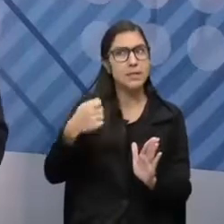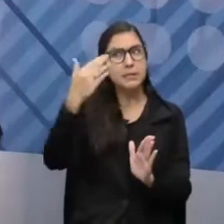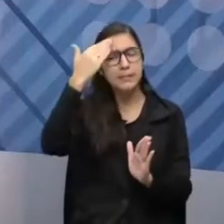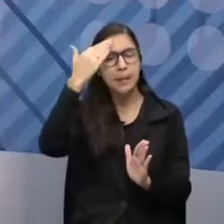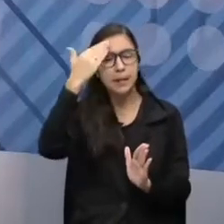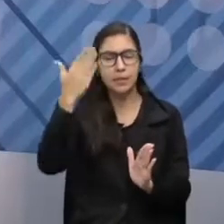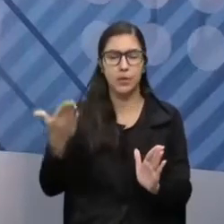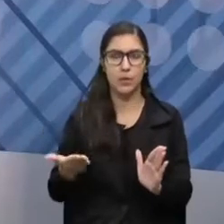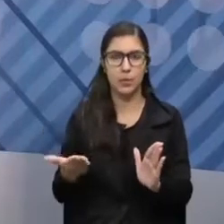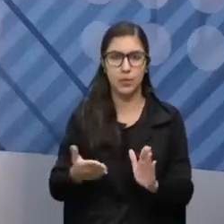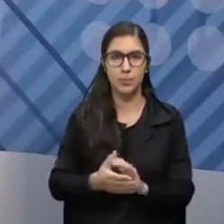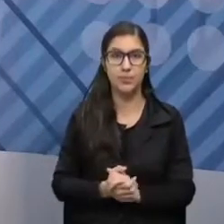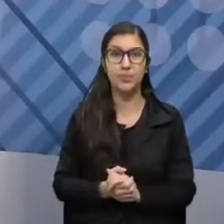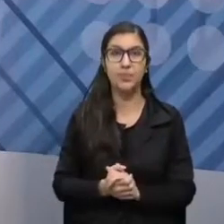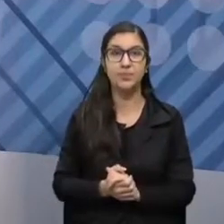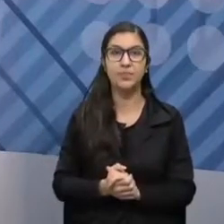mente,